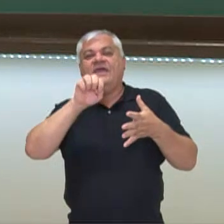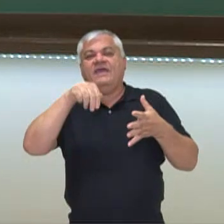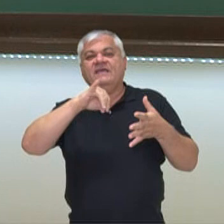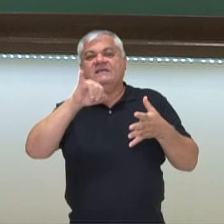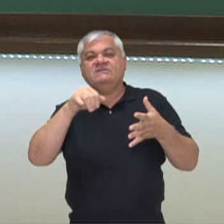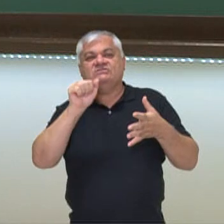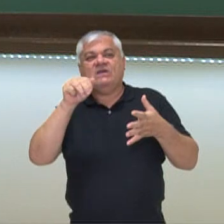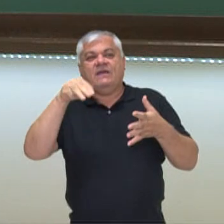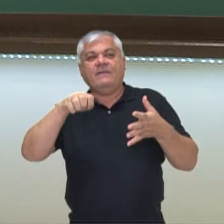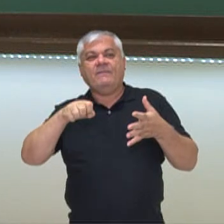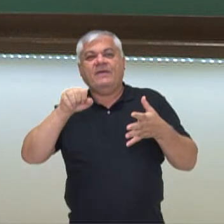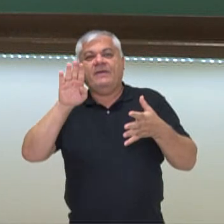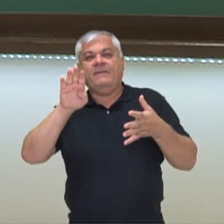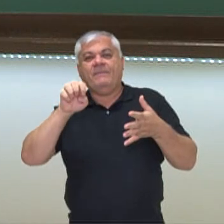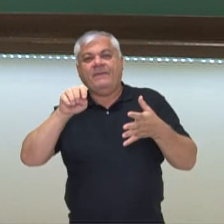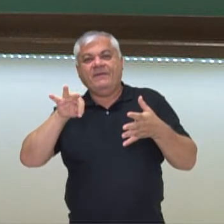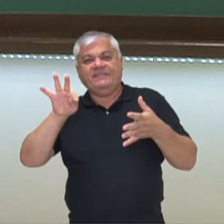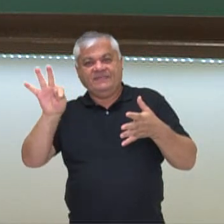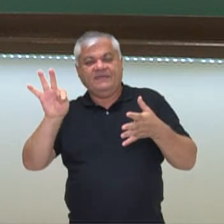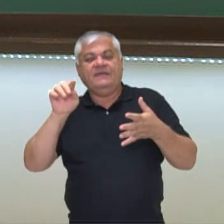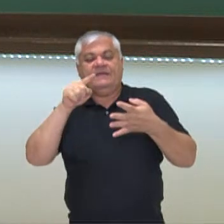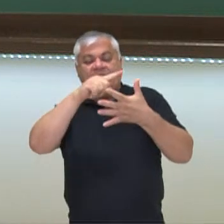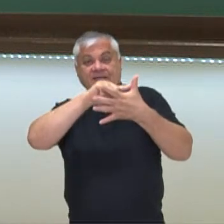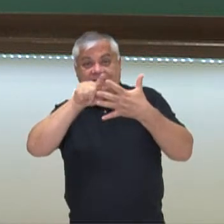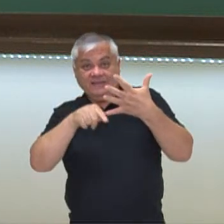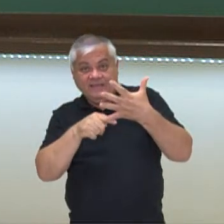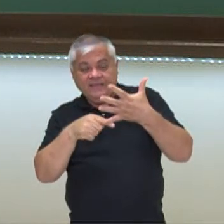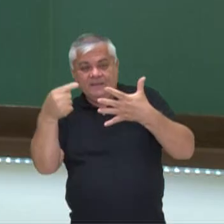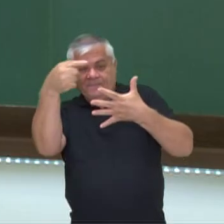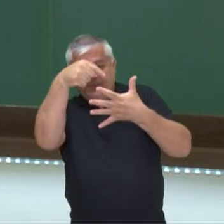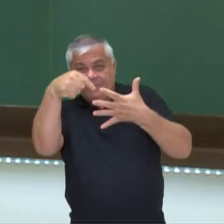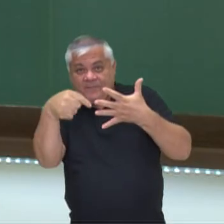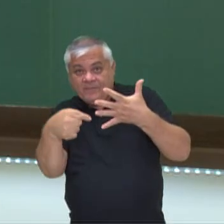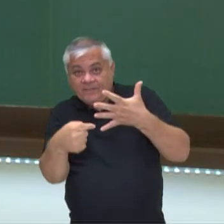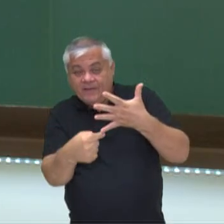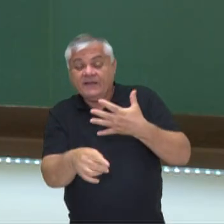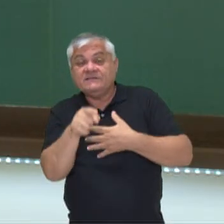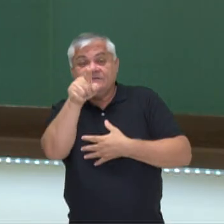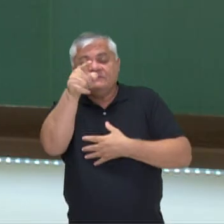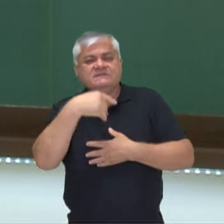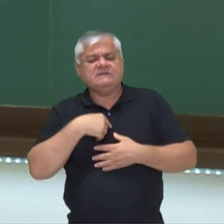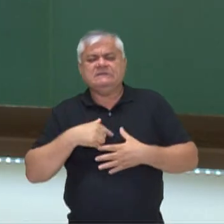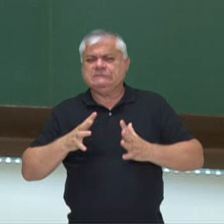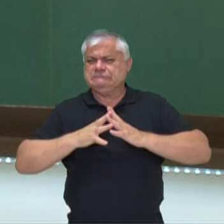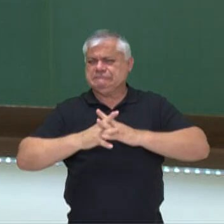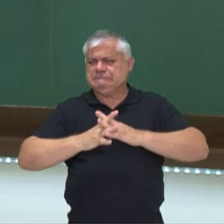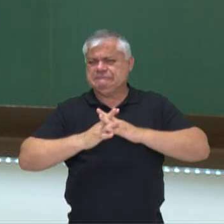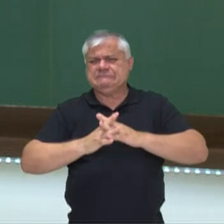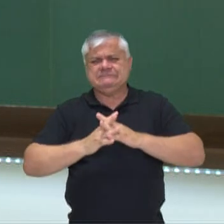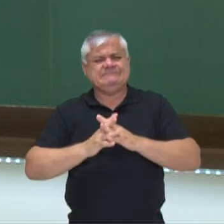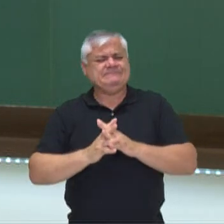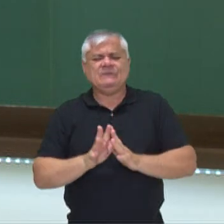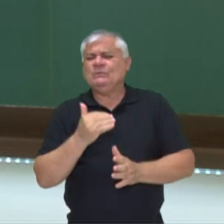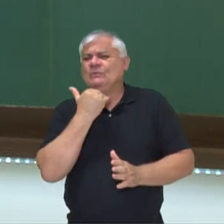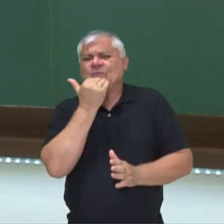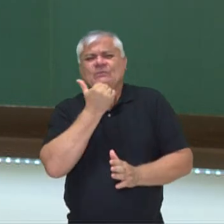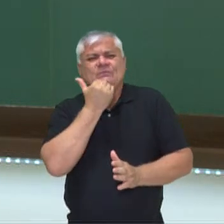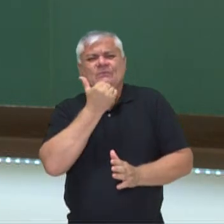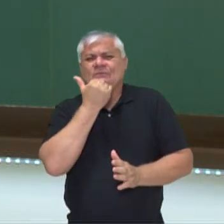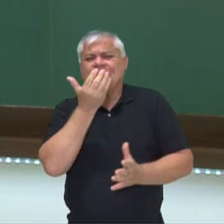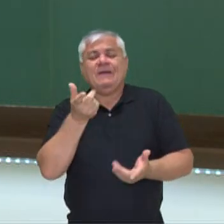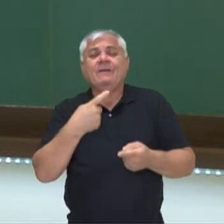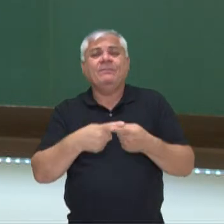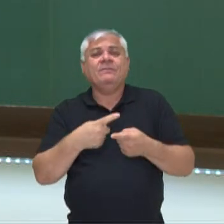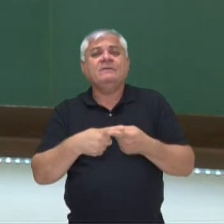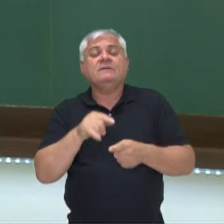Presta atenção em montar uma sentença simples. Sim, porque se você quiser complicar demais, às vezes o máximo que você vai conseguir